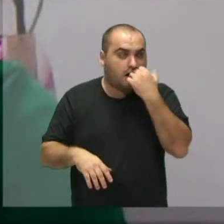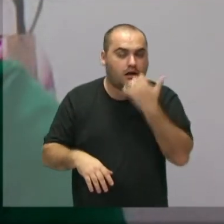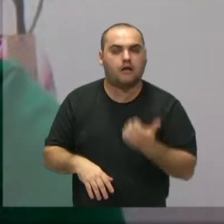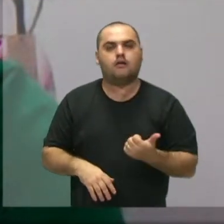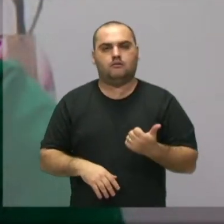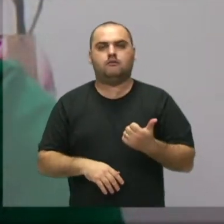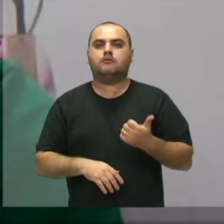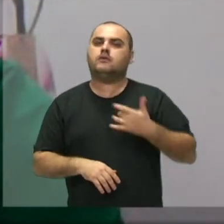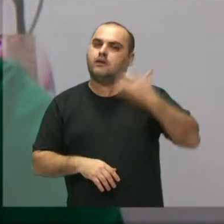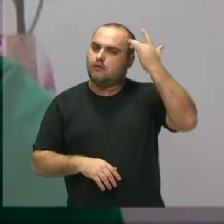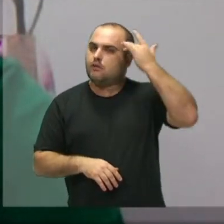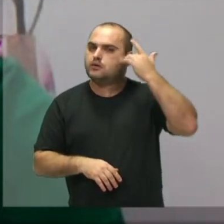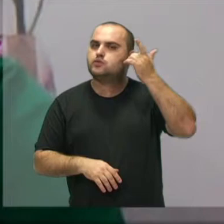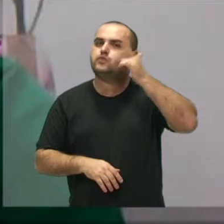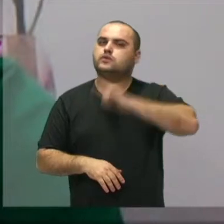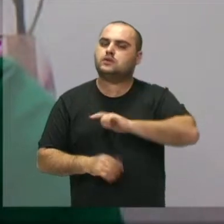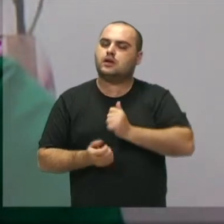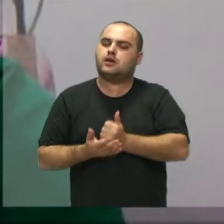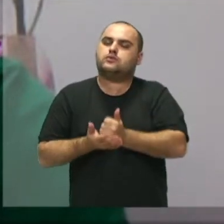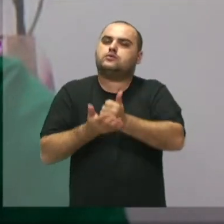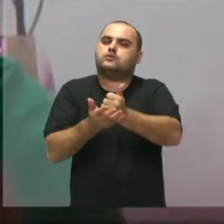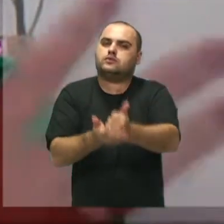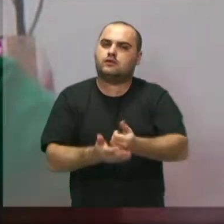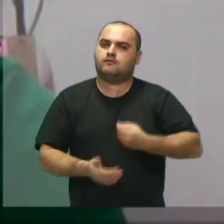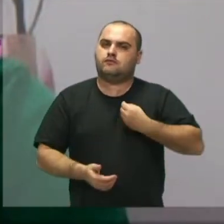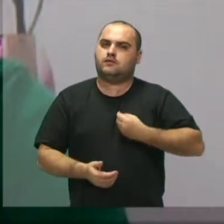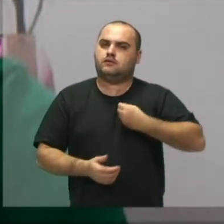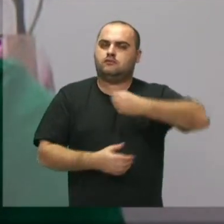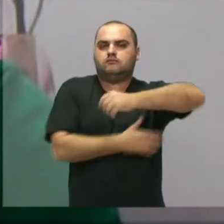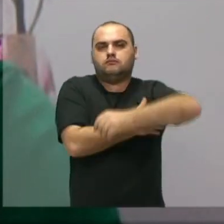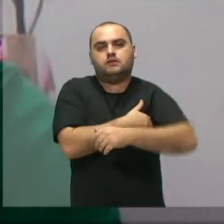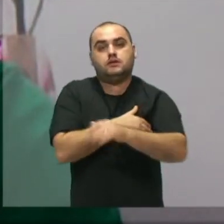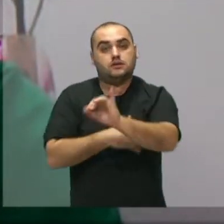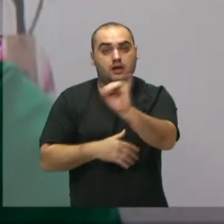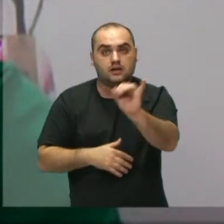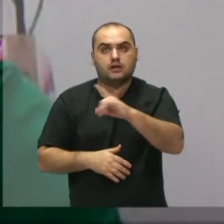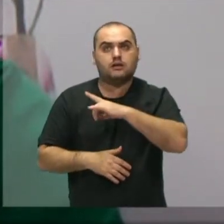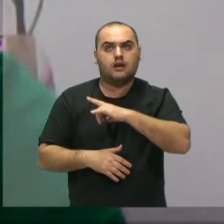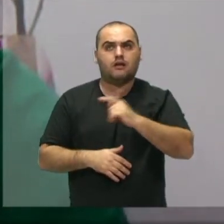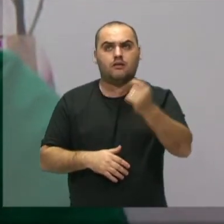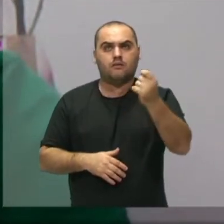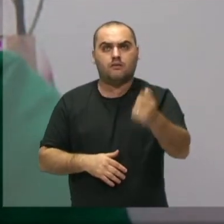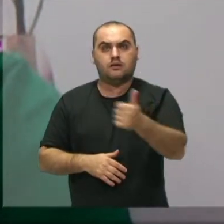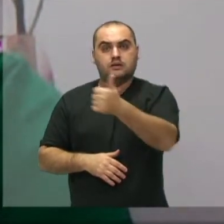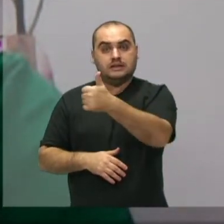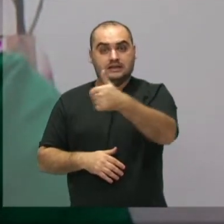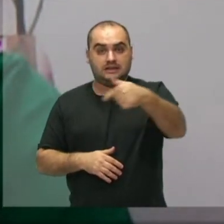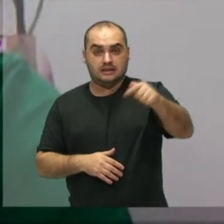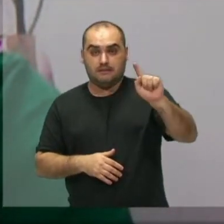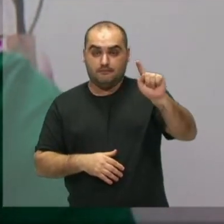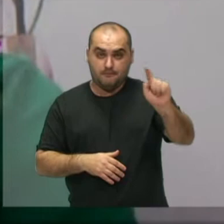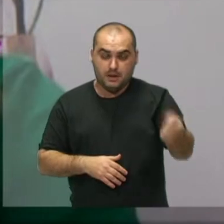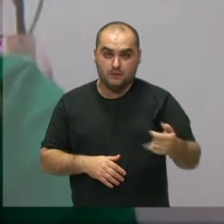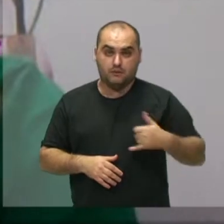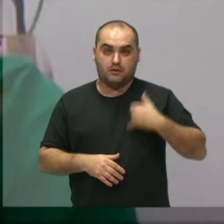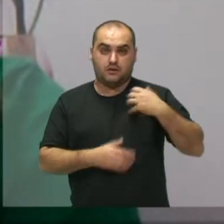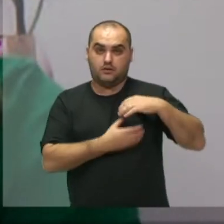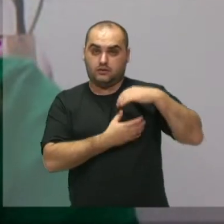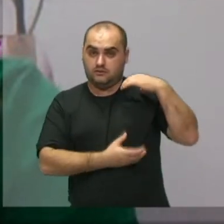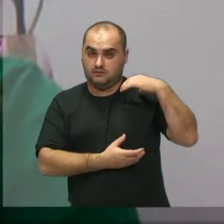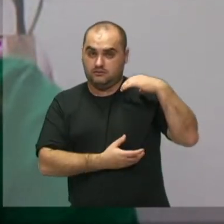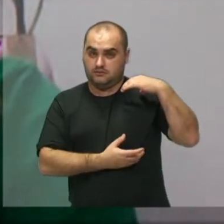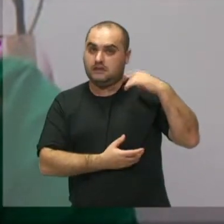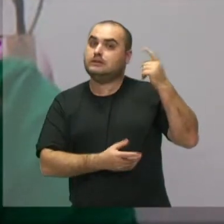gente vai conseguir fazer a diferença na vida de muita gente, né? Itajaí hoje tem aí são 17 mil idosos. É uma cidade